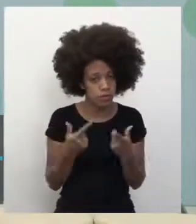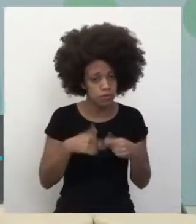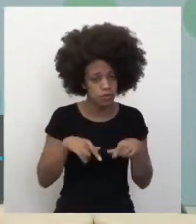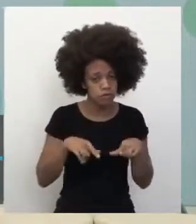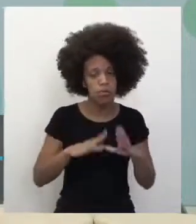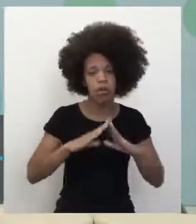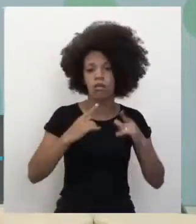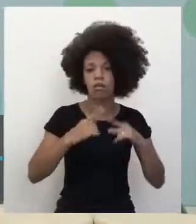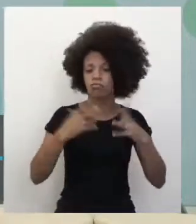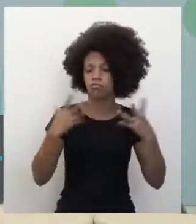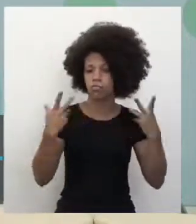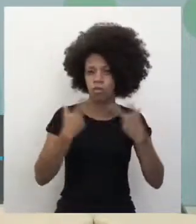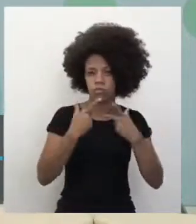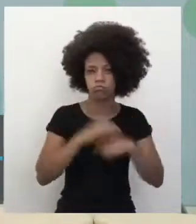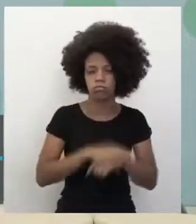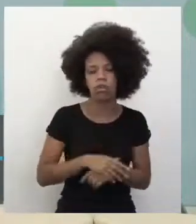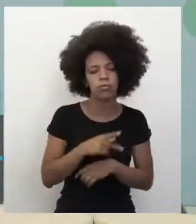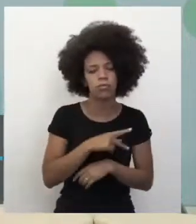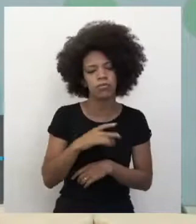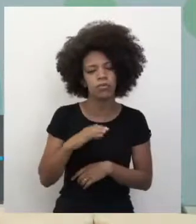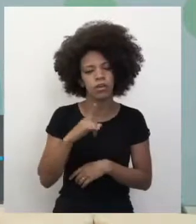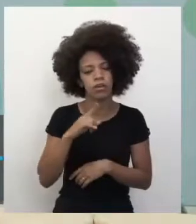né? A professora Clarice.